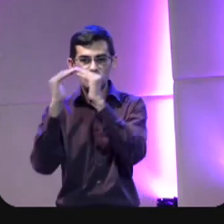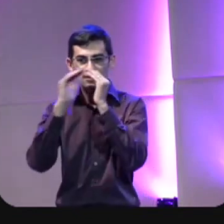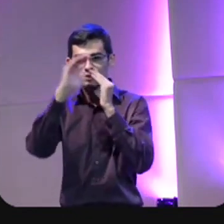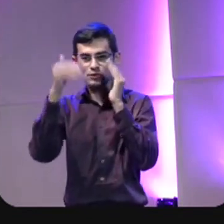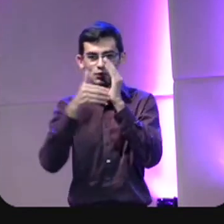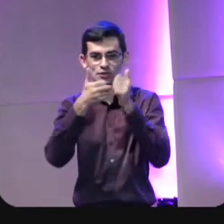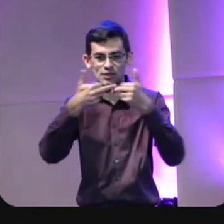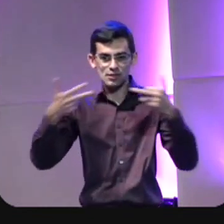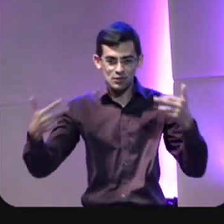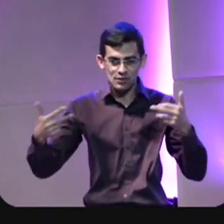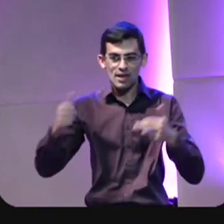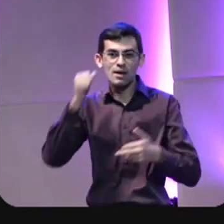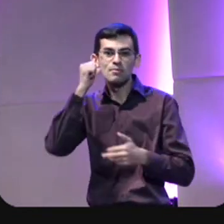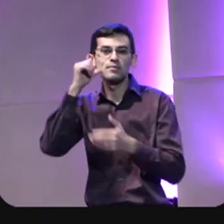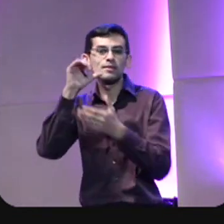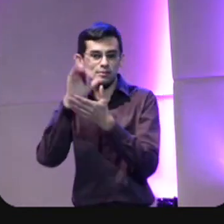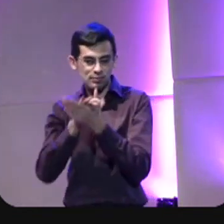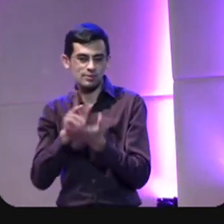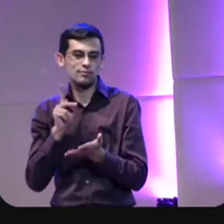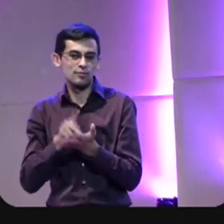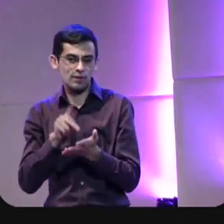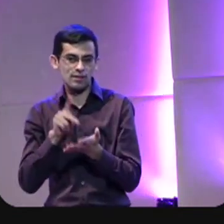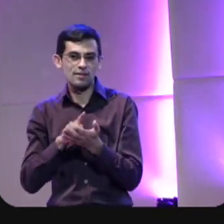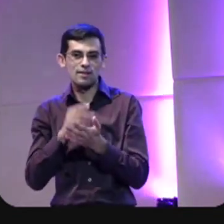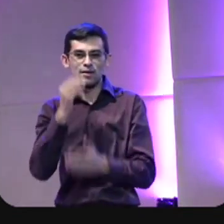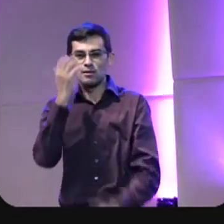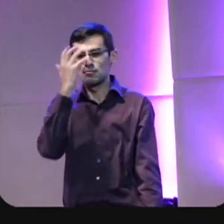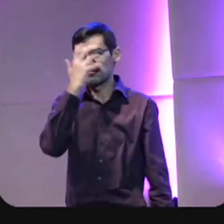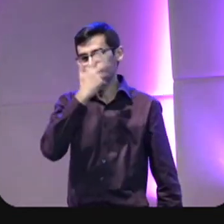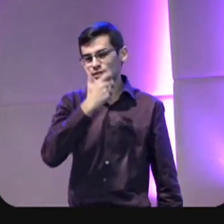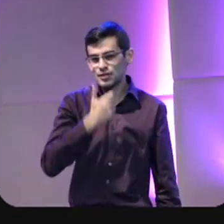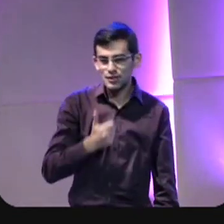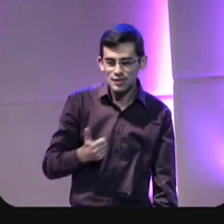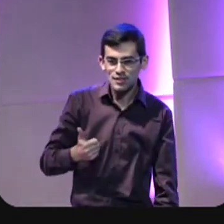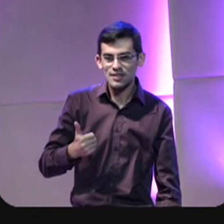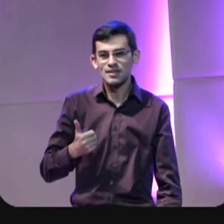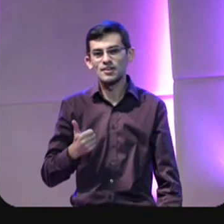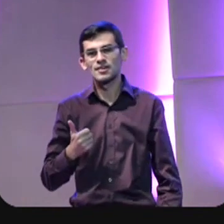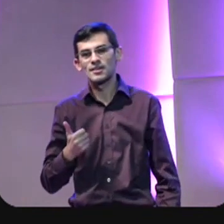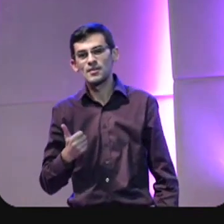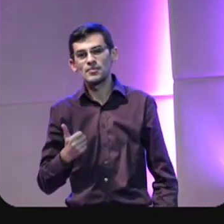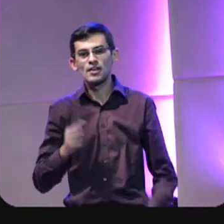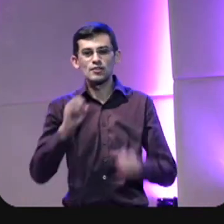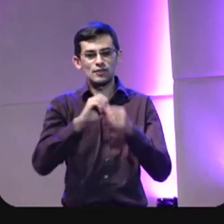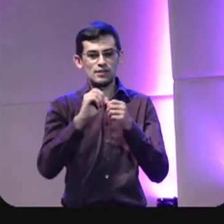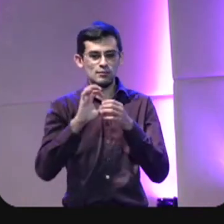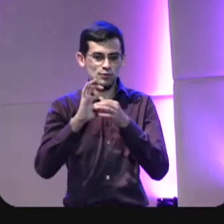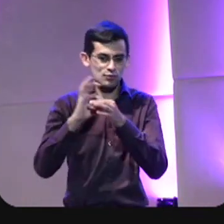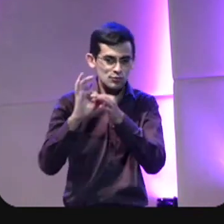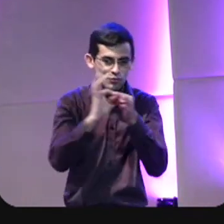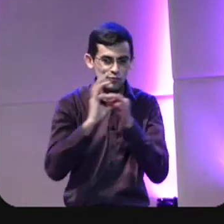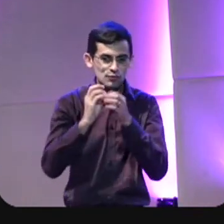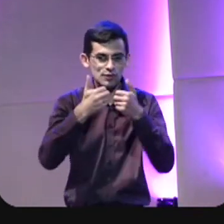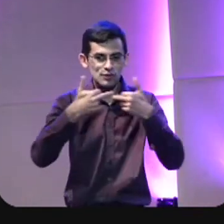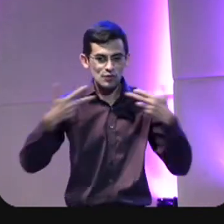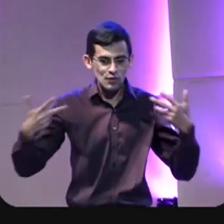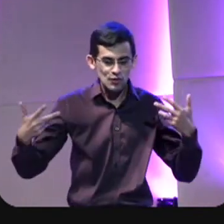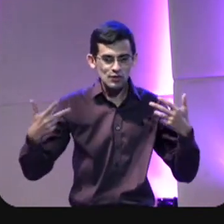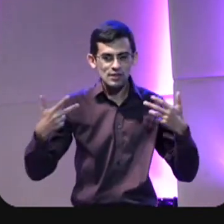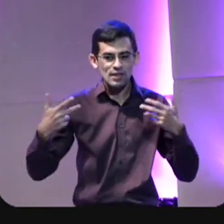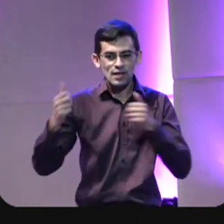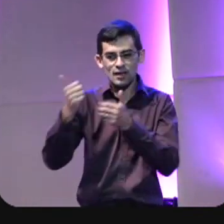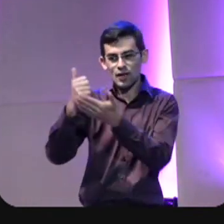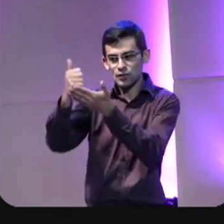tudo, ela realmente é muito bonitinha, tudo lo fazemos junto, não? Se colabora